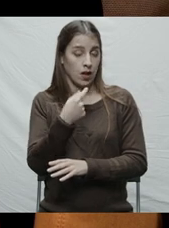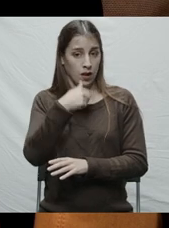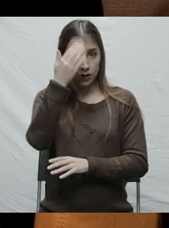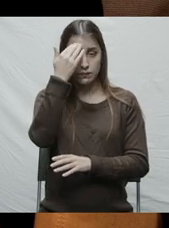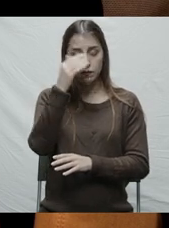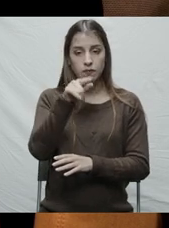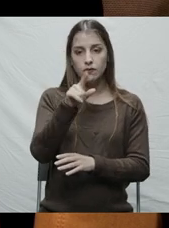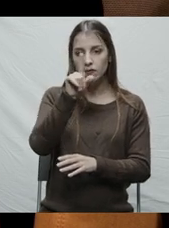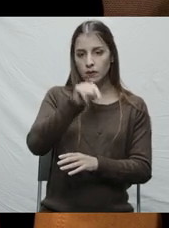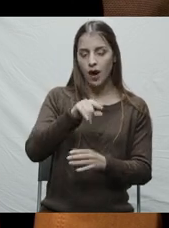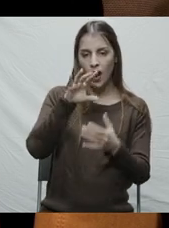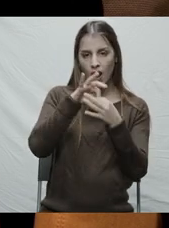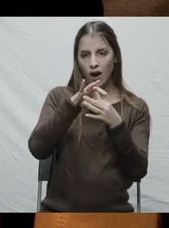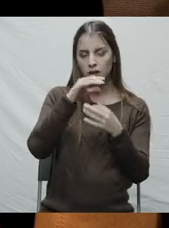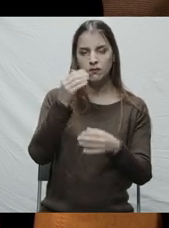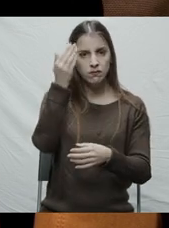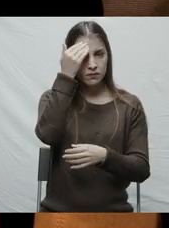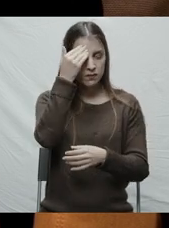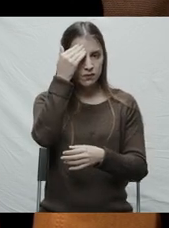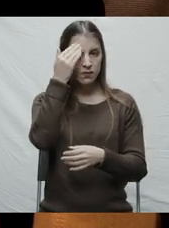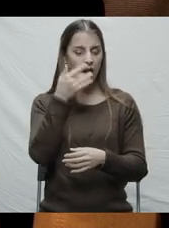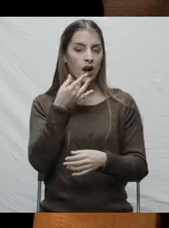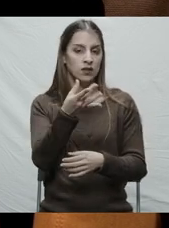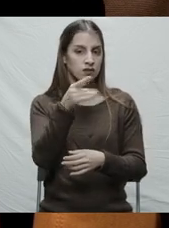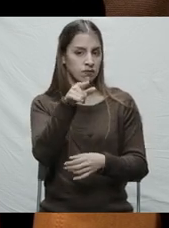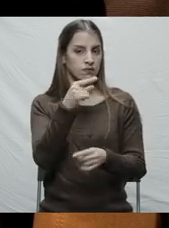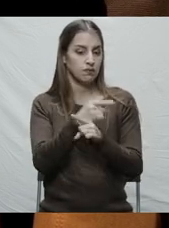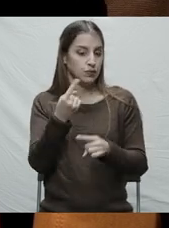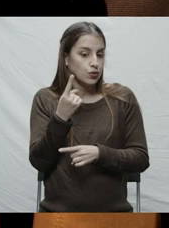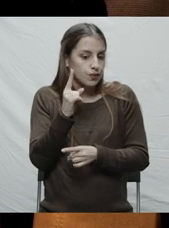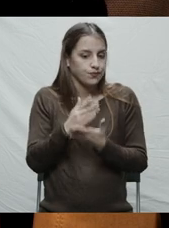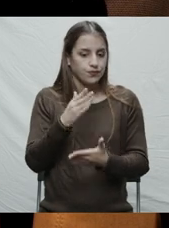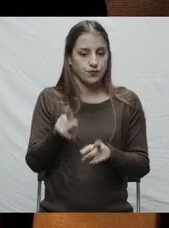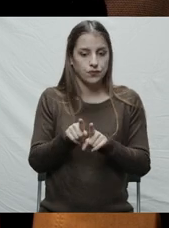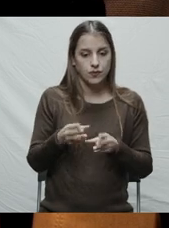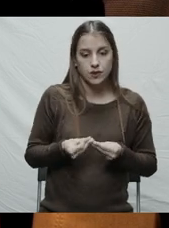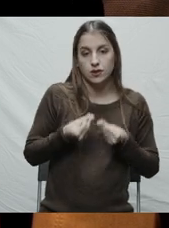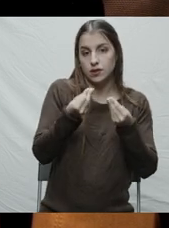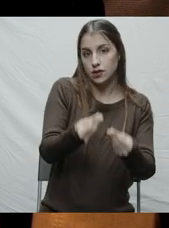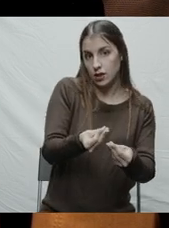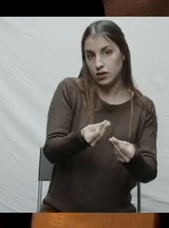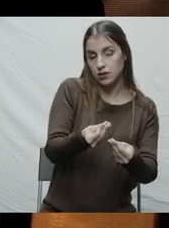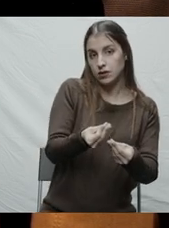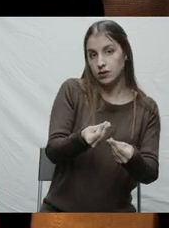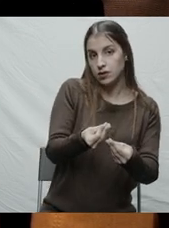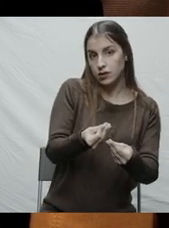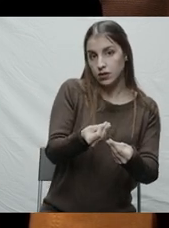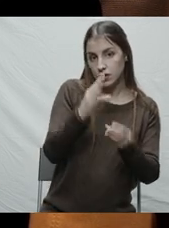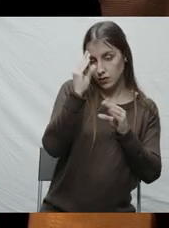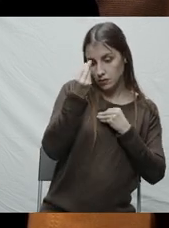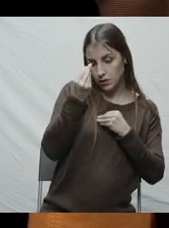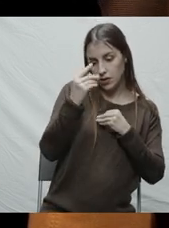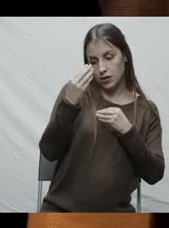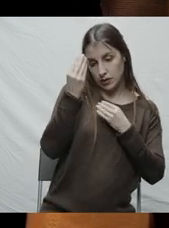isto também tem a ver muito, esta necessidade de deixar estas publicações. Também não é só devolver, mas um bocadinho comatar falar um bocadinho, ir um